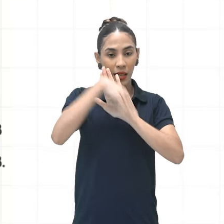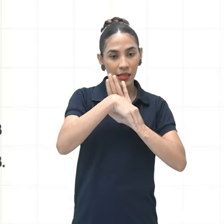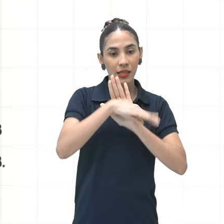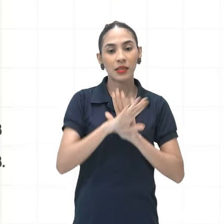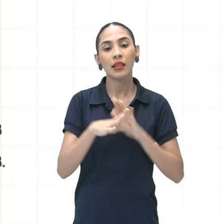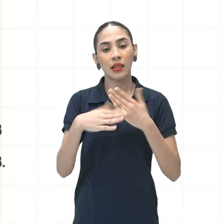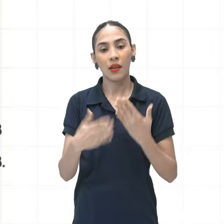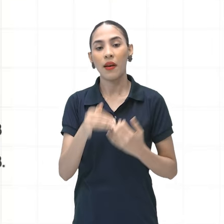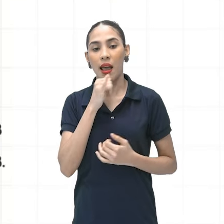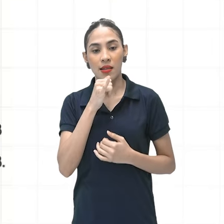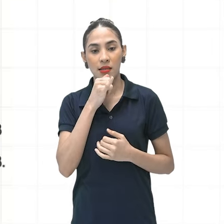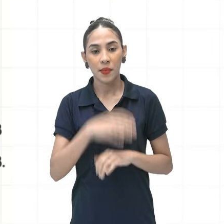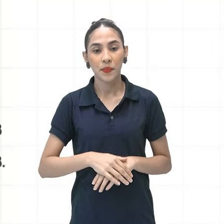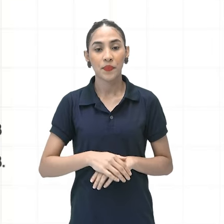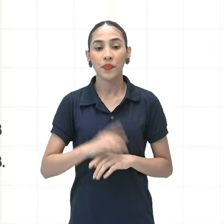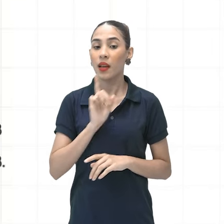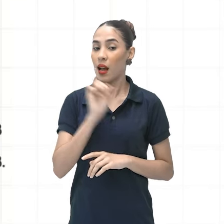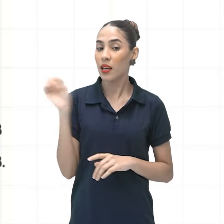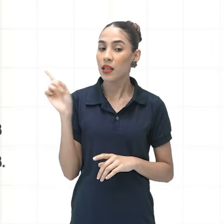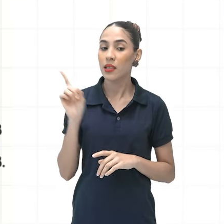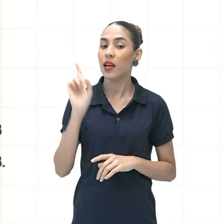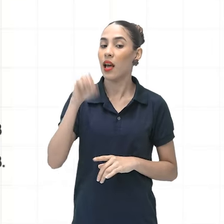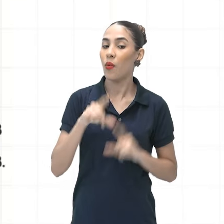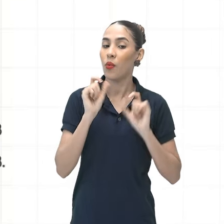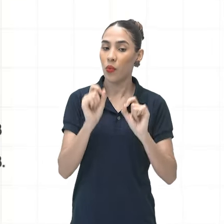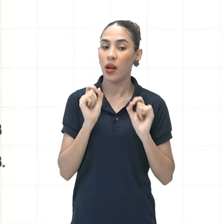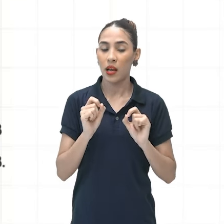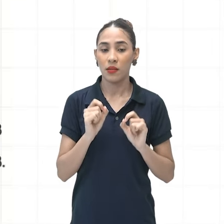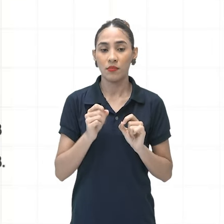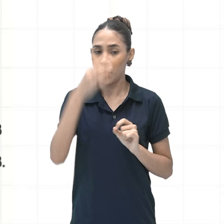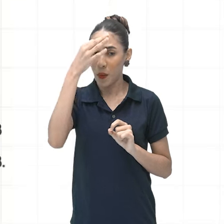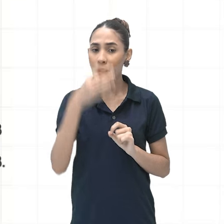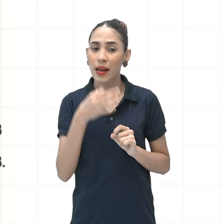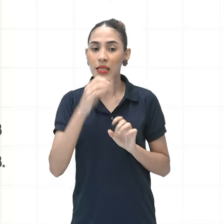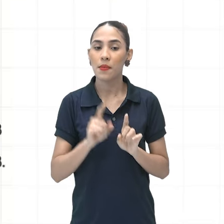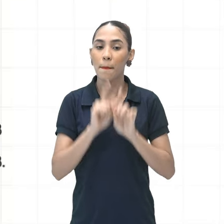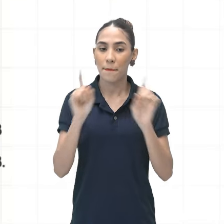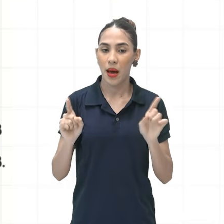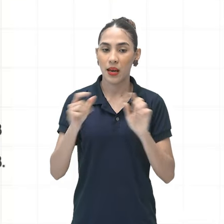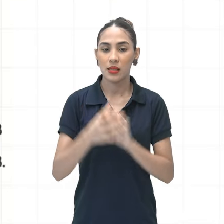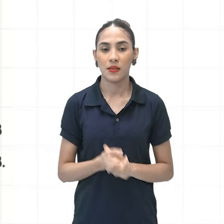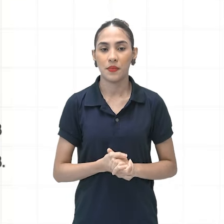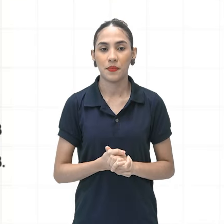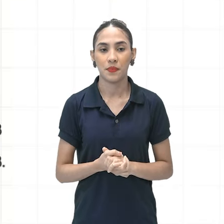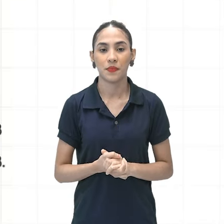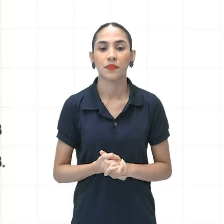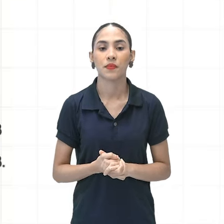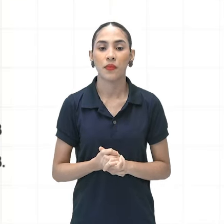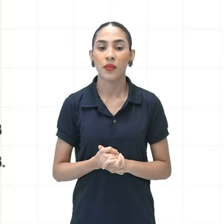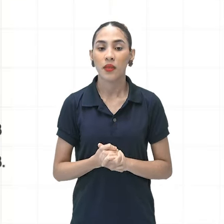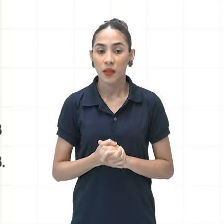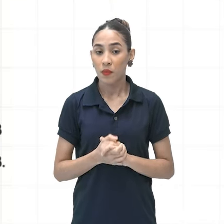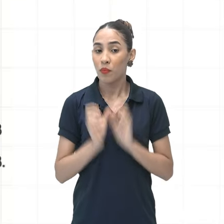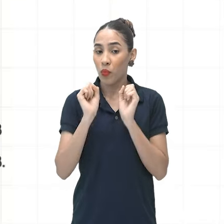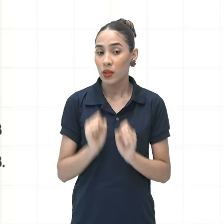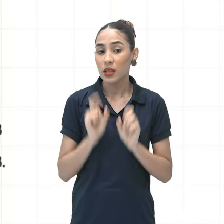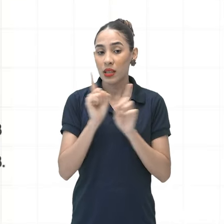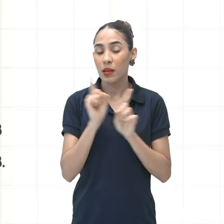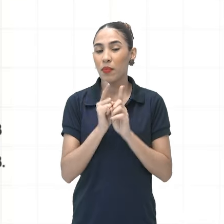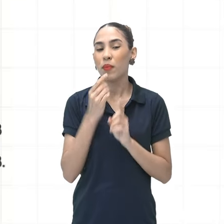Então, esse gráfico, ele é um gráfico coerente, mas uma coisa que poderia